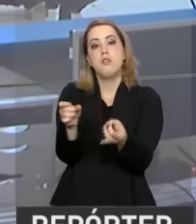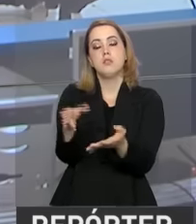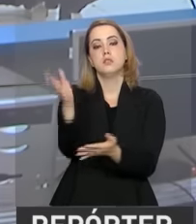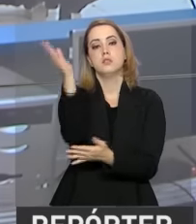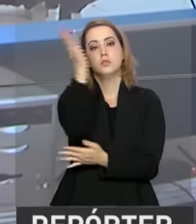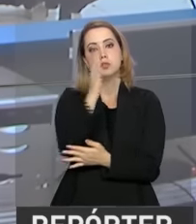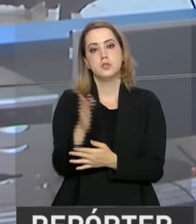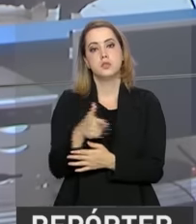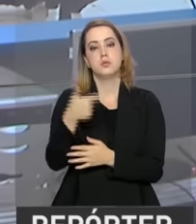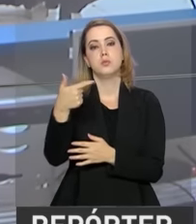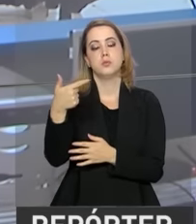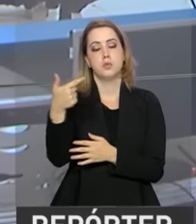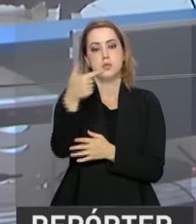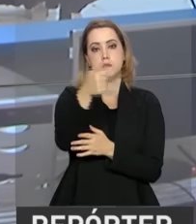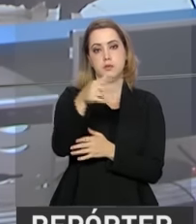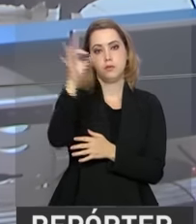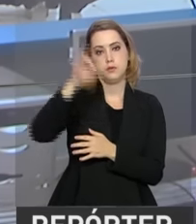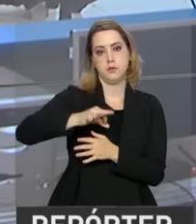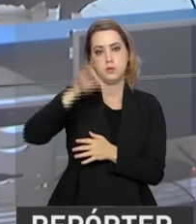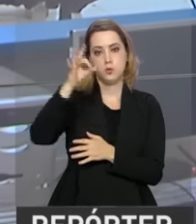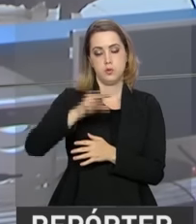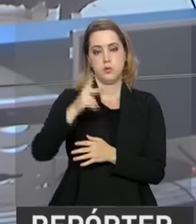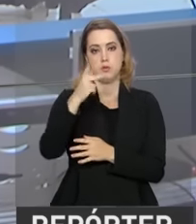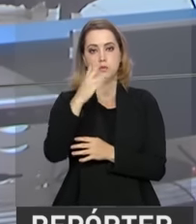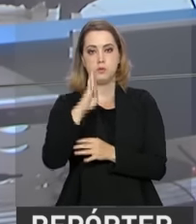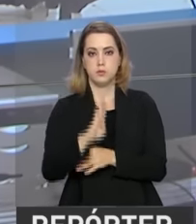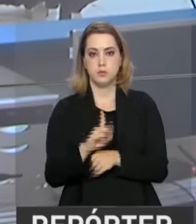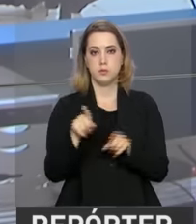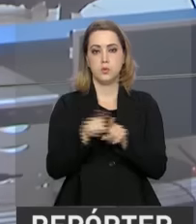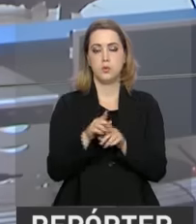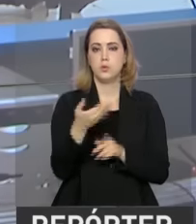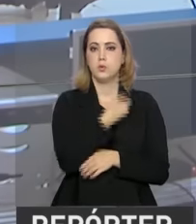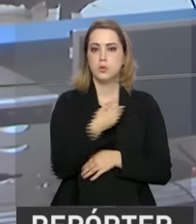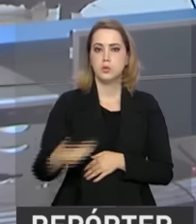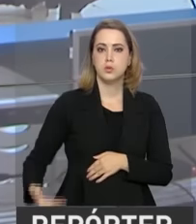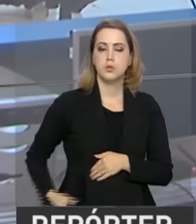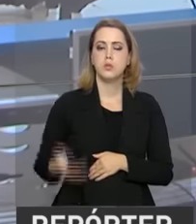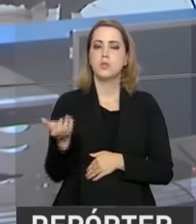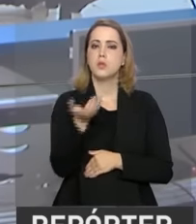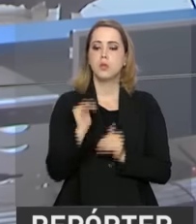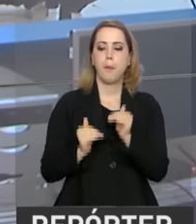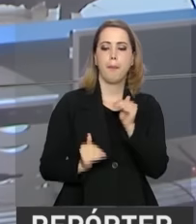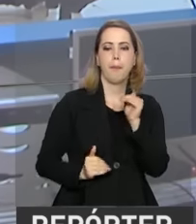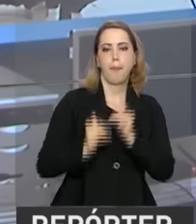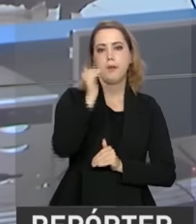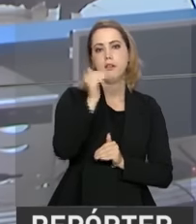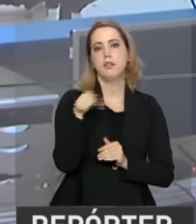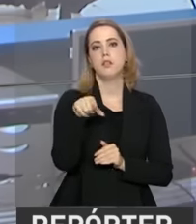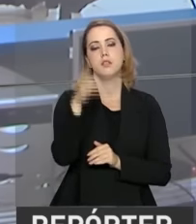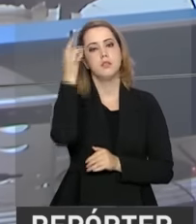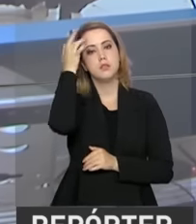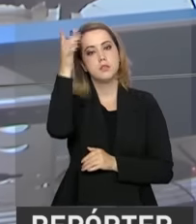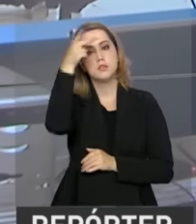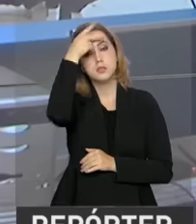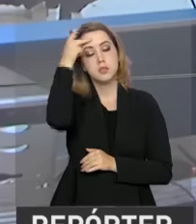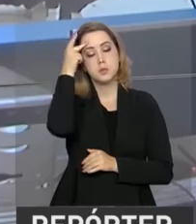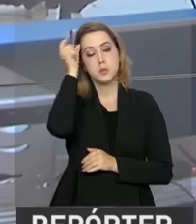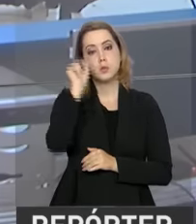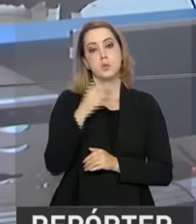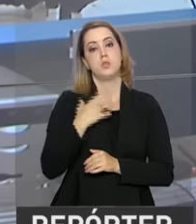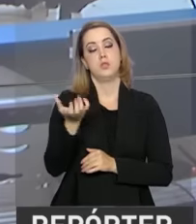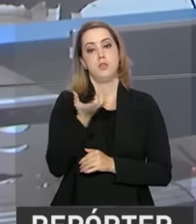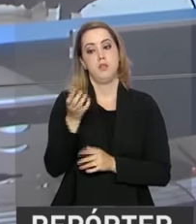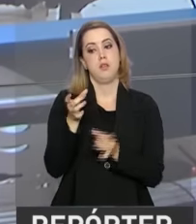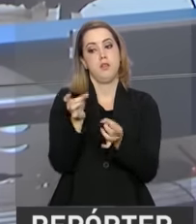por 27% do produto interno bruto. O governo quer aumentar essa participação, facilitando a vida do exportador,